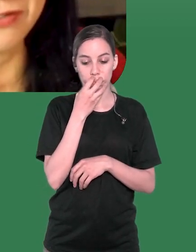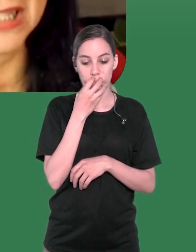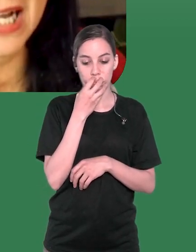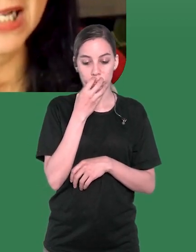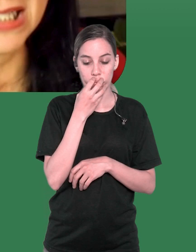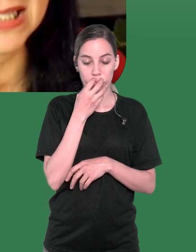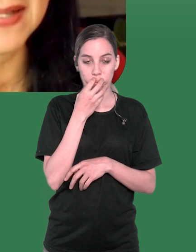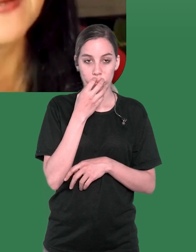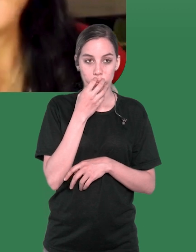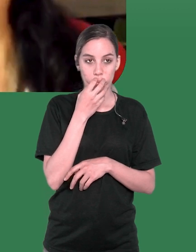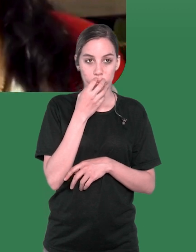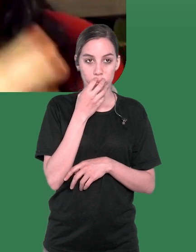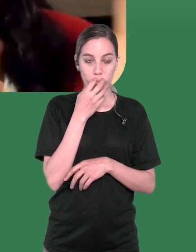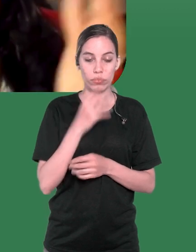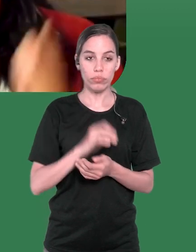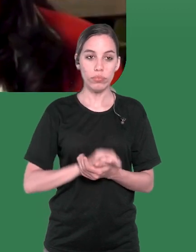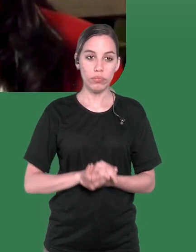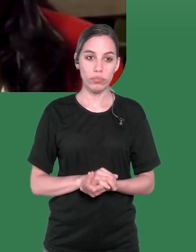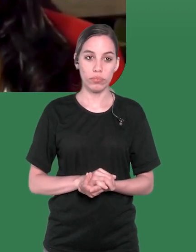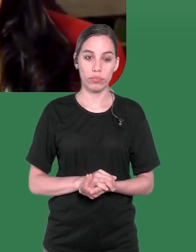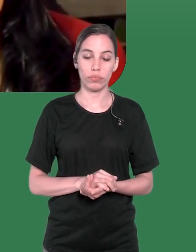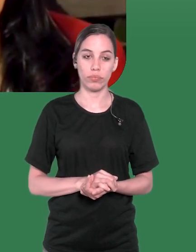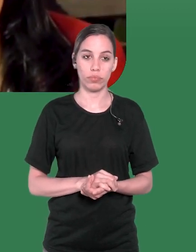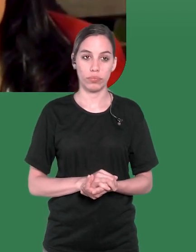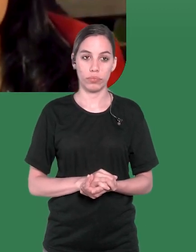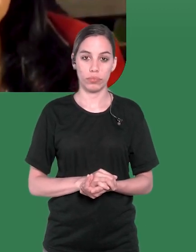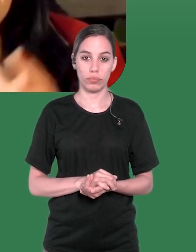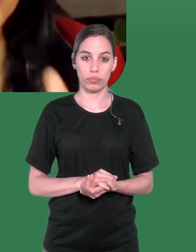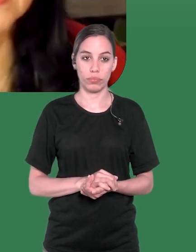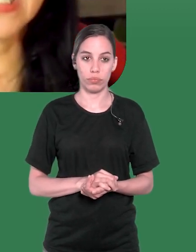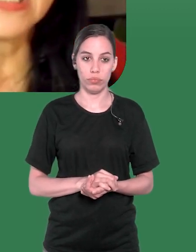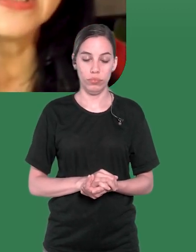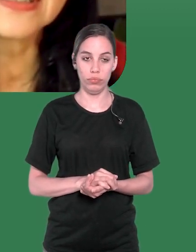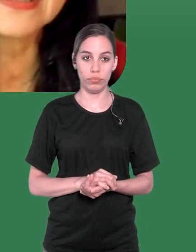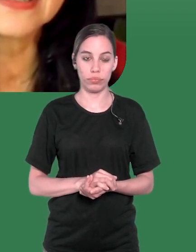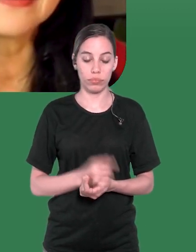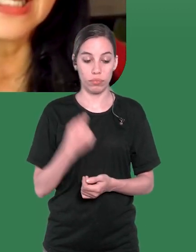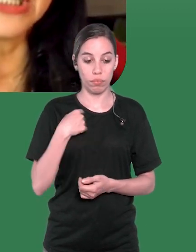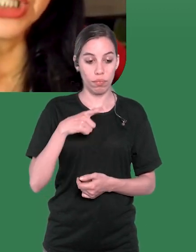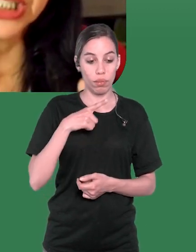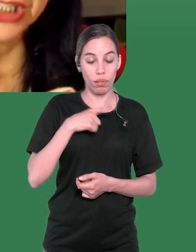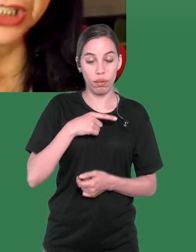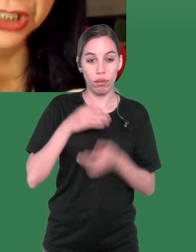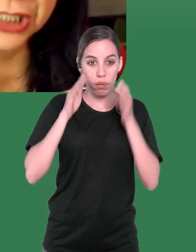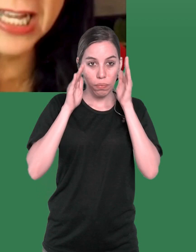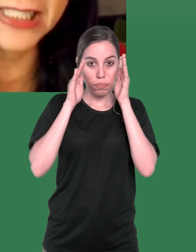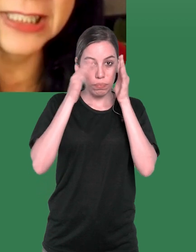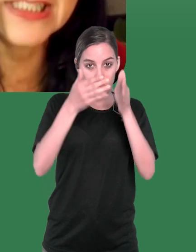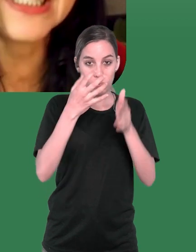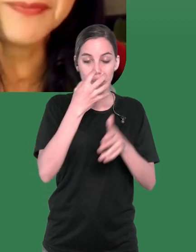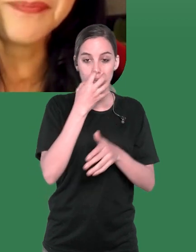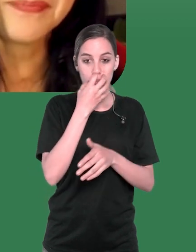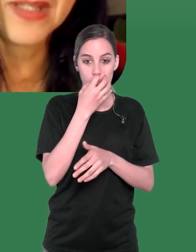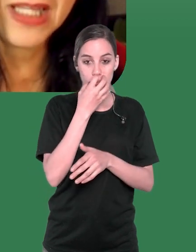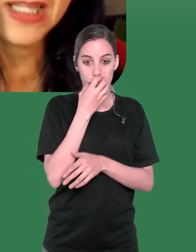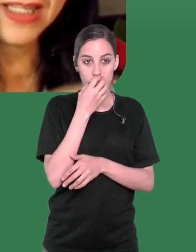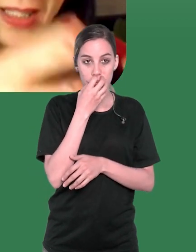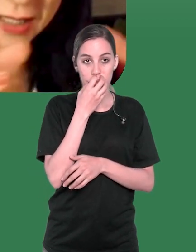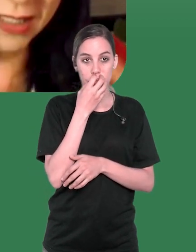as subjetividades, eu enfoco os cães, né, de